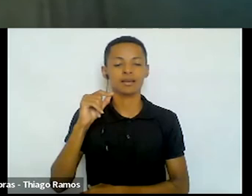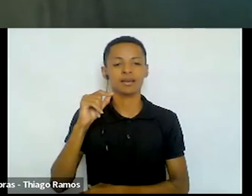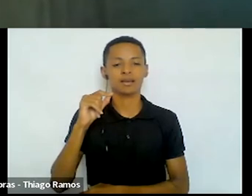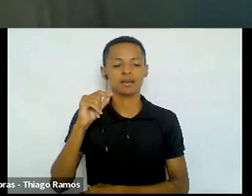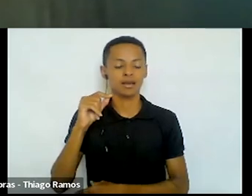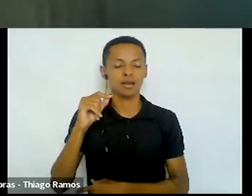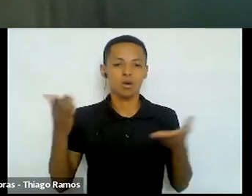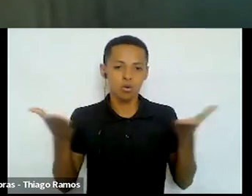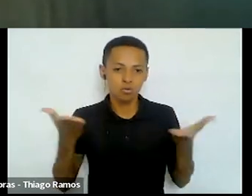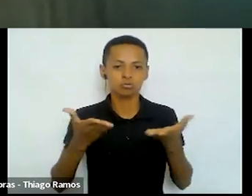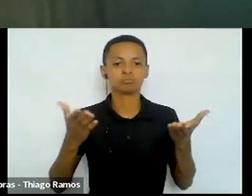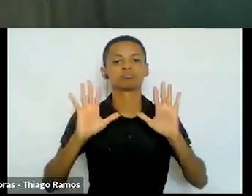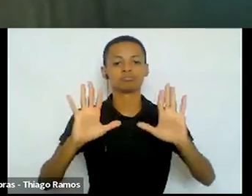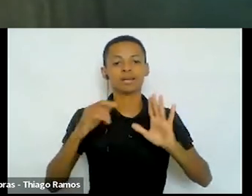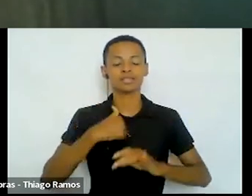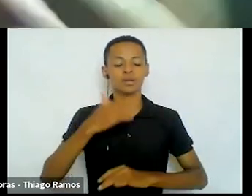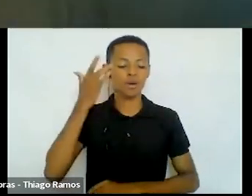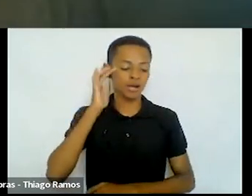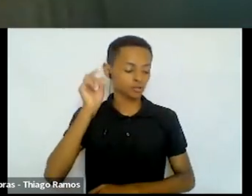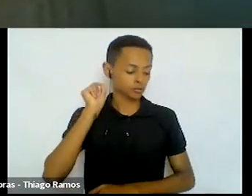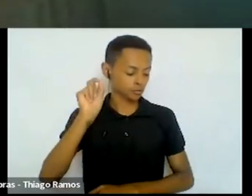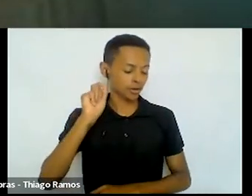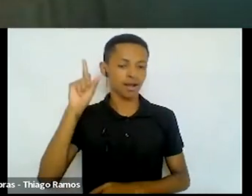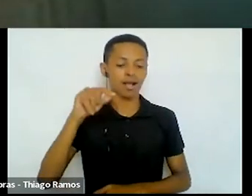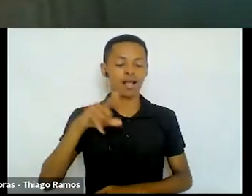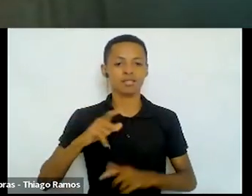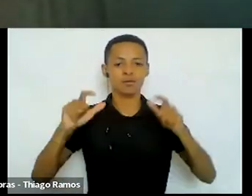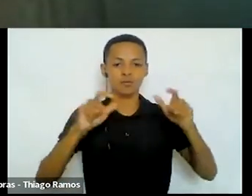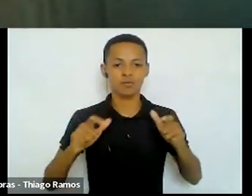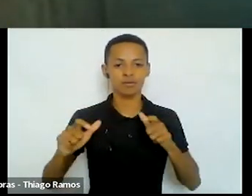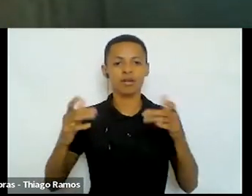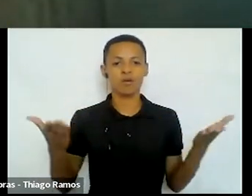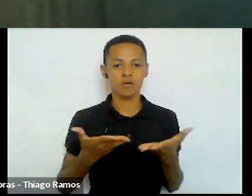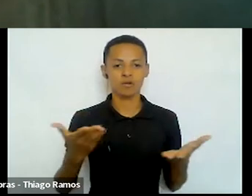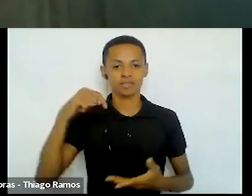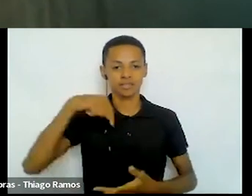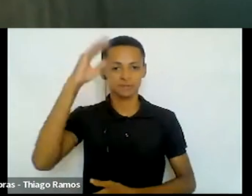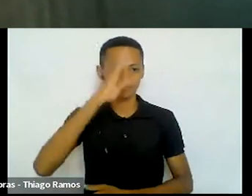agora. E eu acho que esse lugar que a gente tem hoje no Brasil,